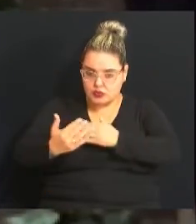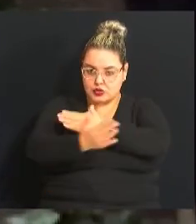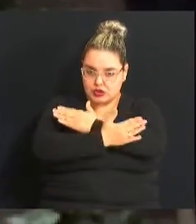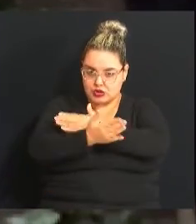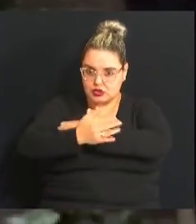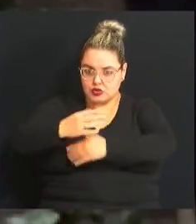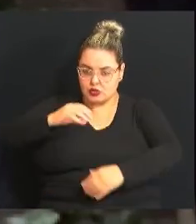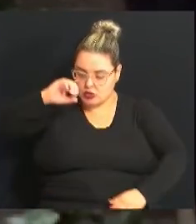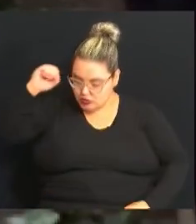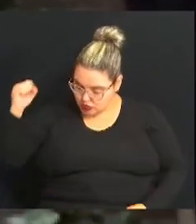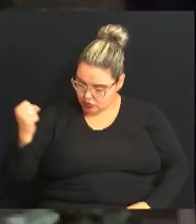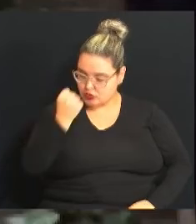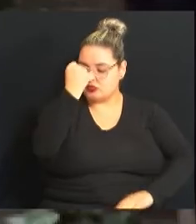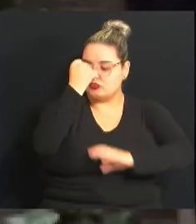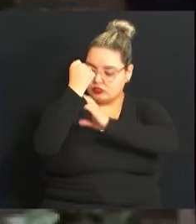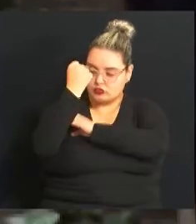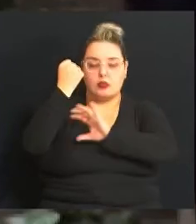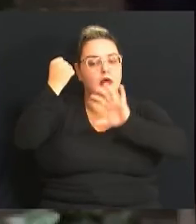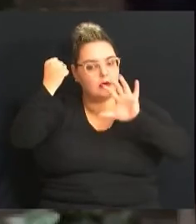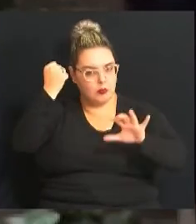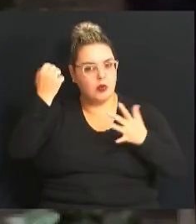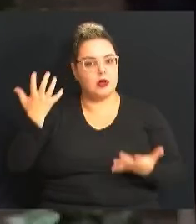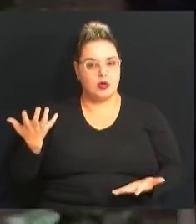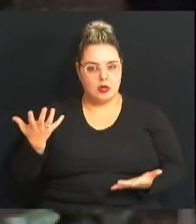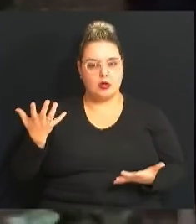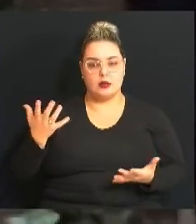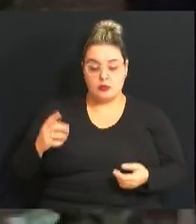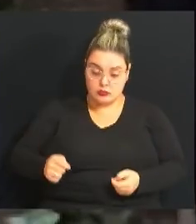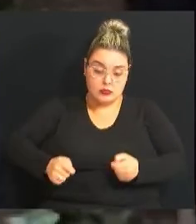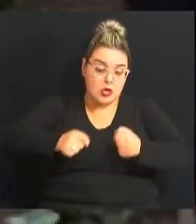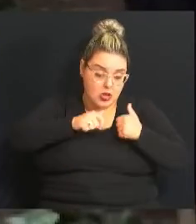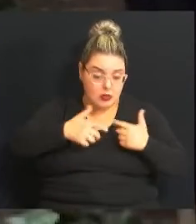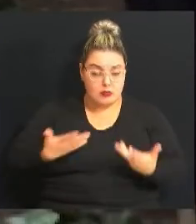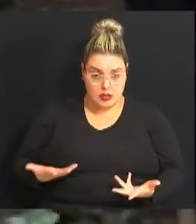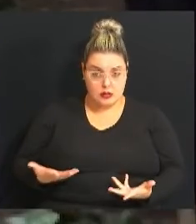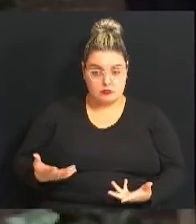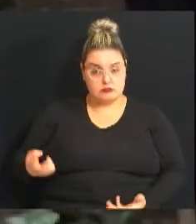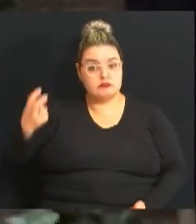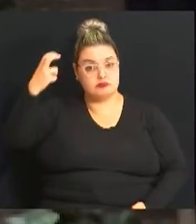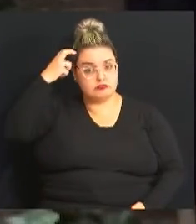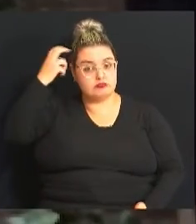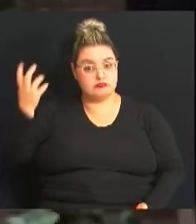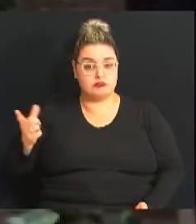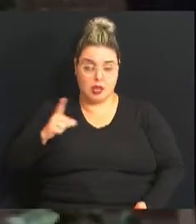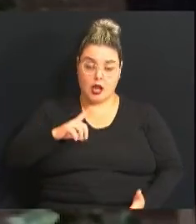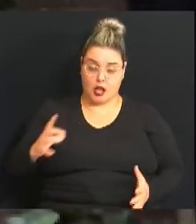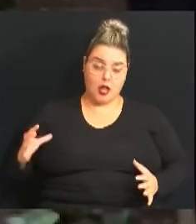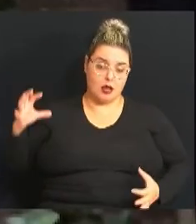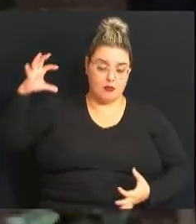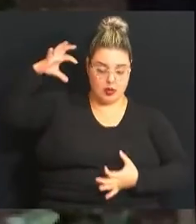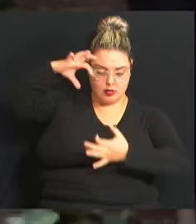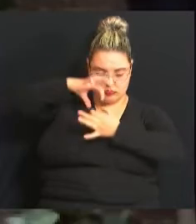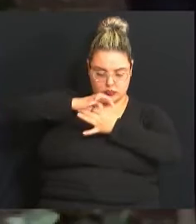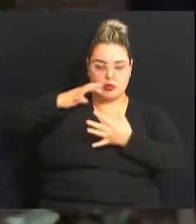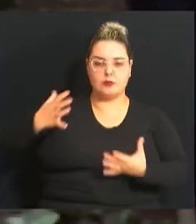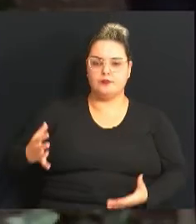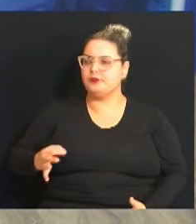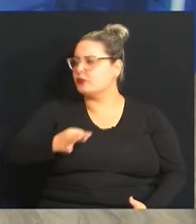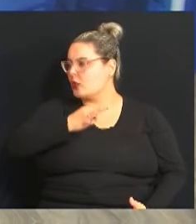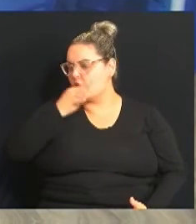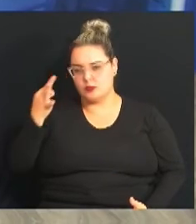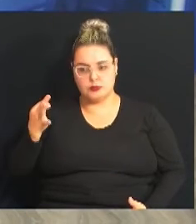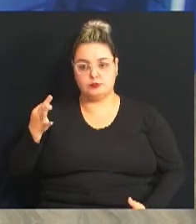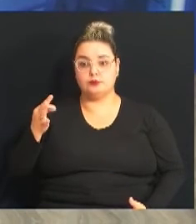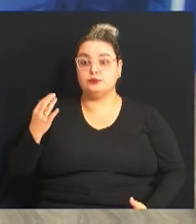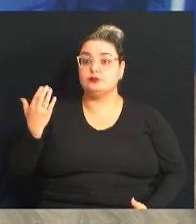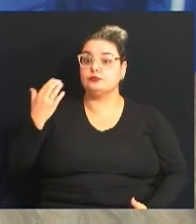nos conectar novamente com os benefícios de uma cultura que tem conexão com o seu corpo. Ótimo. E o lançamento, ele